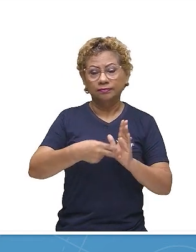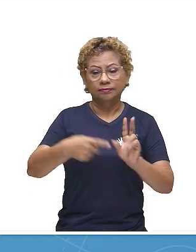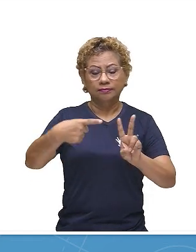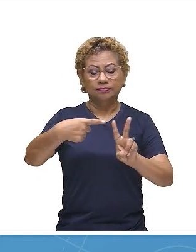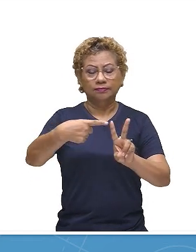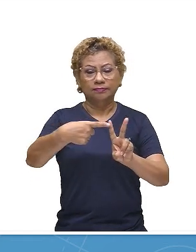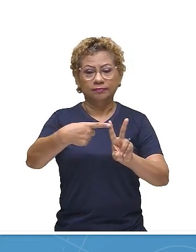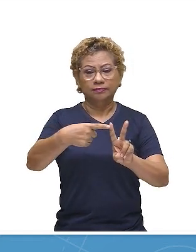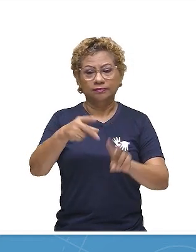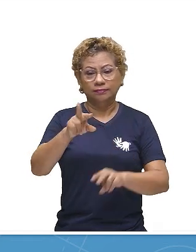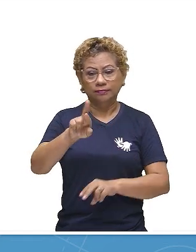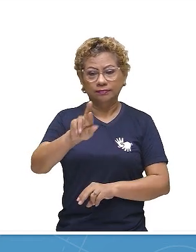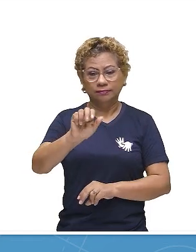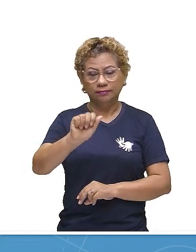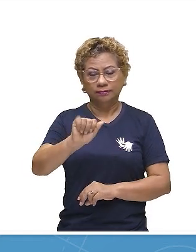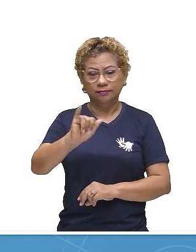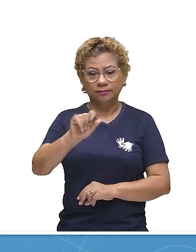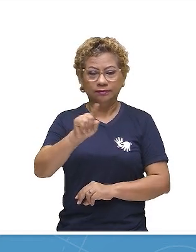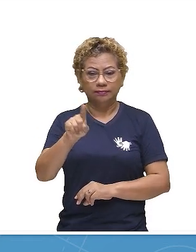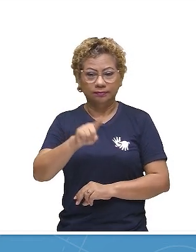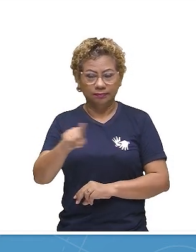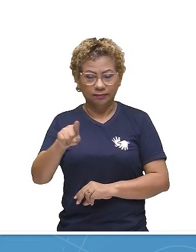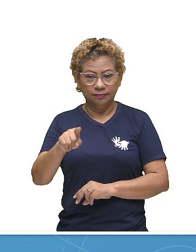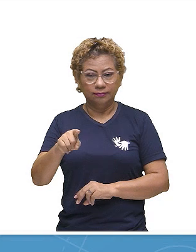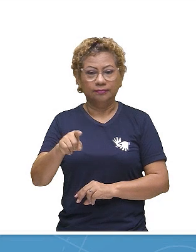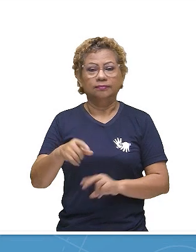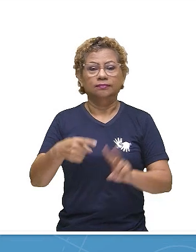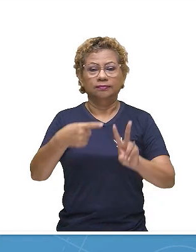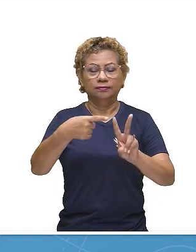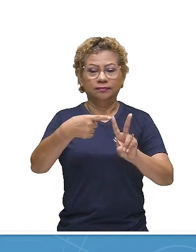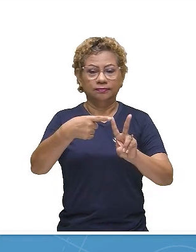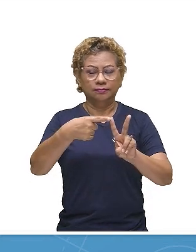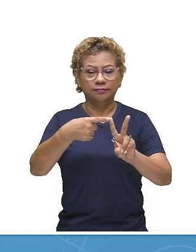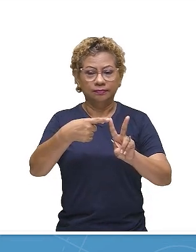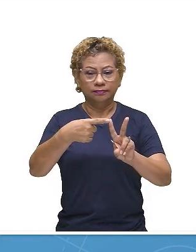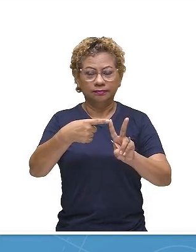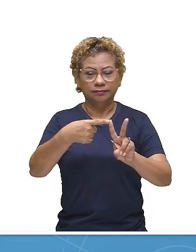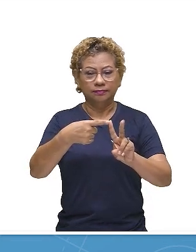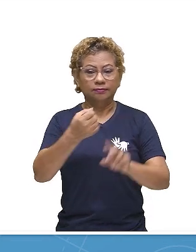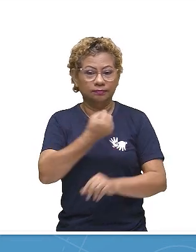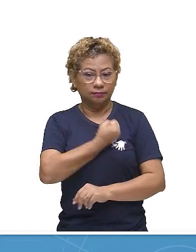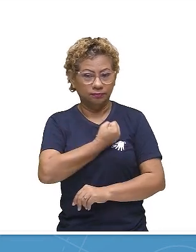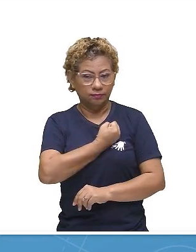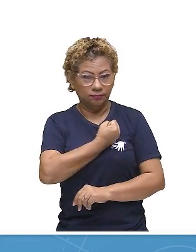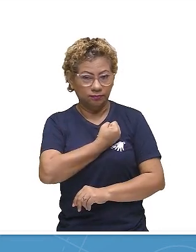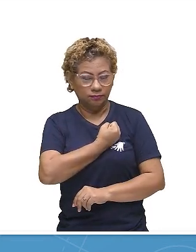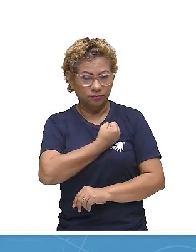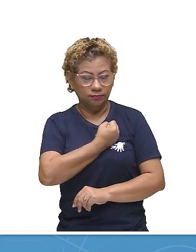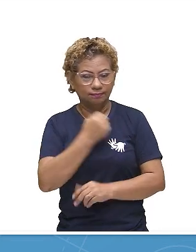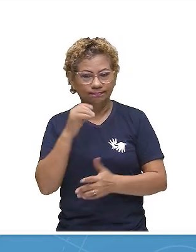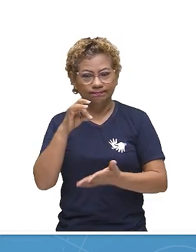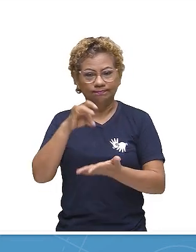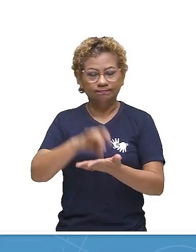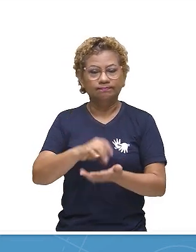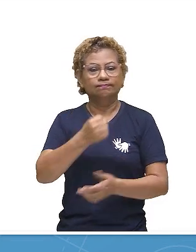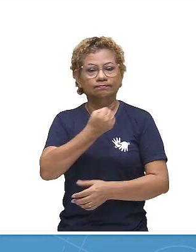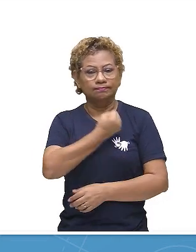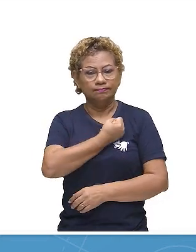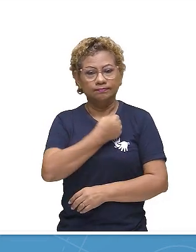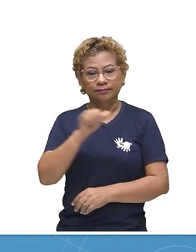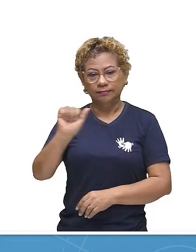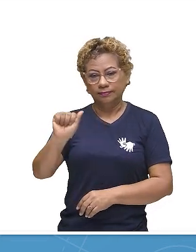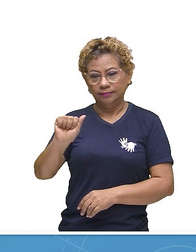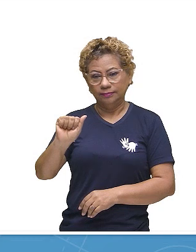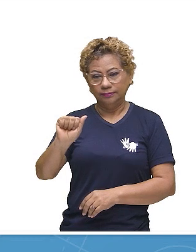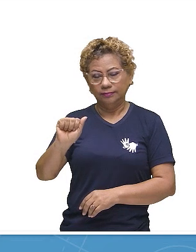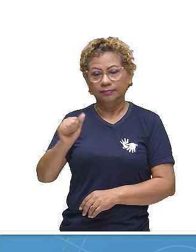dessa operação que é a raiz quadrada. Raiz quadrada aritmética de um número real positivo A é o